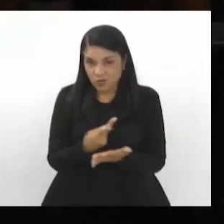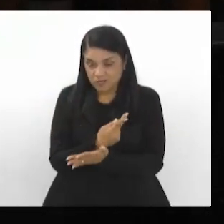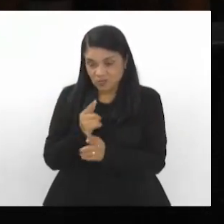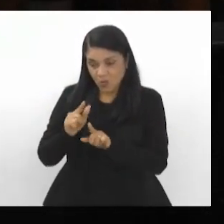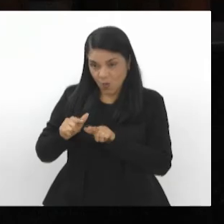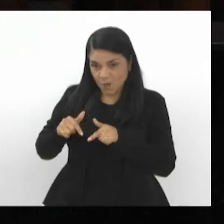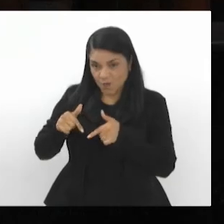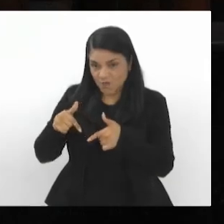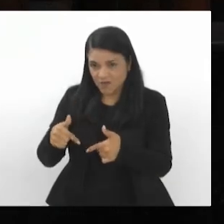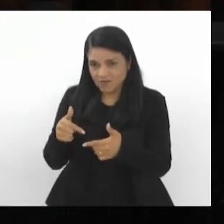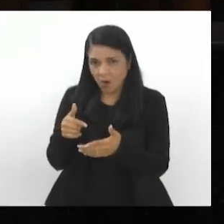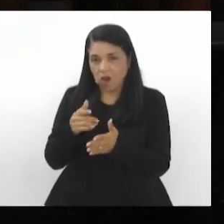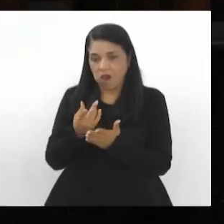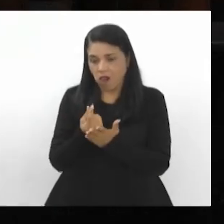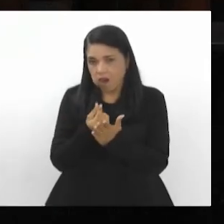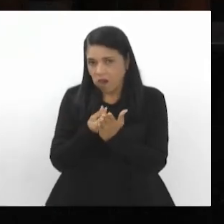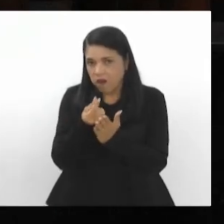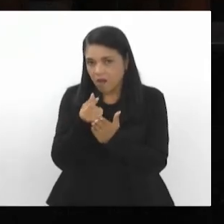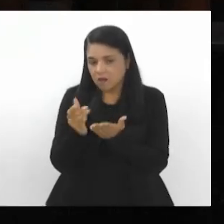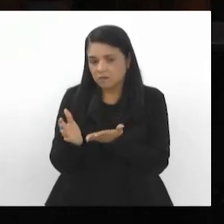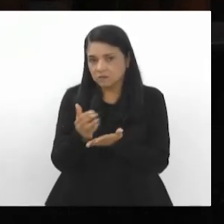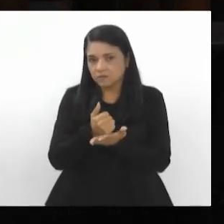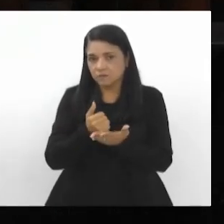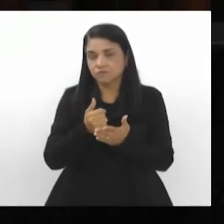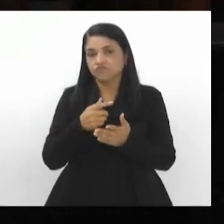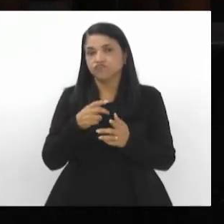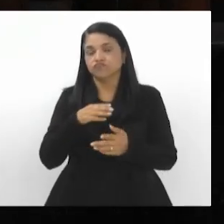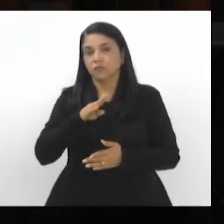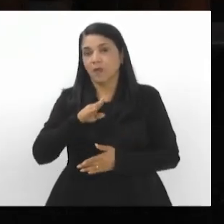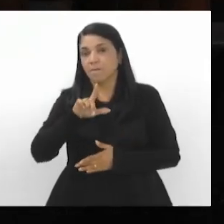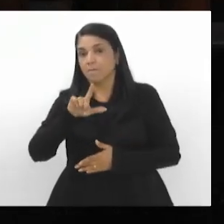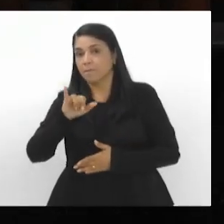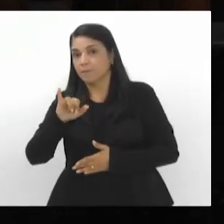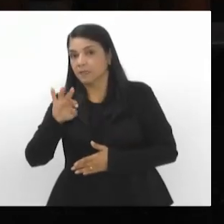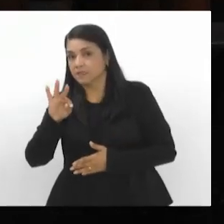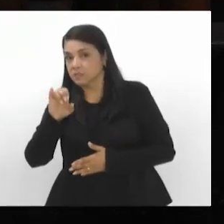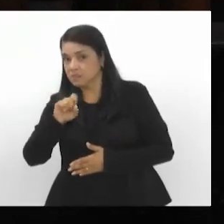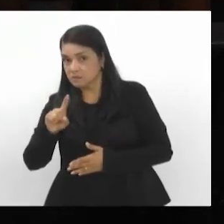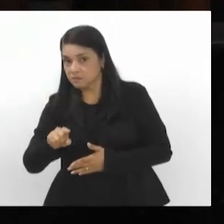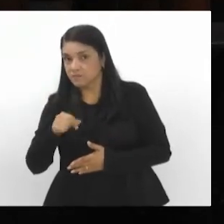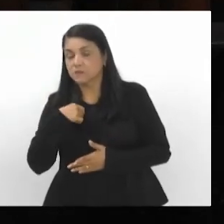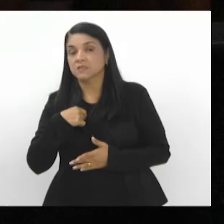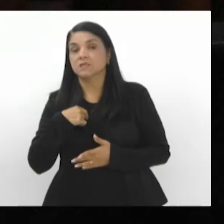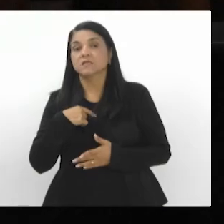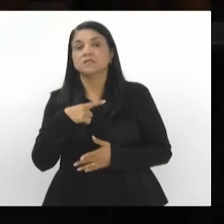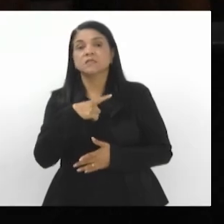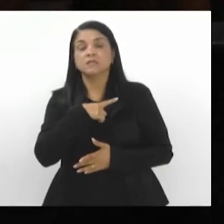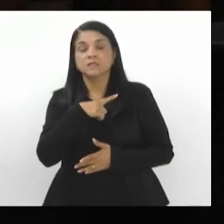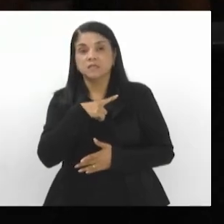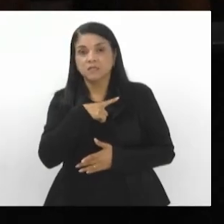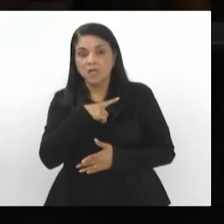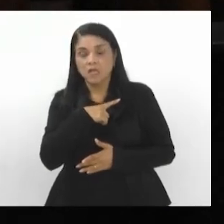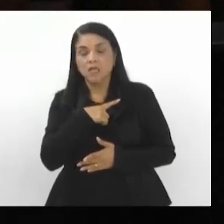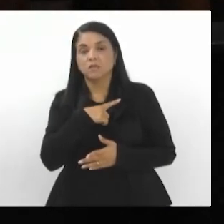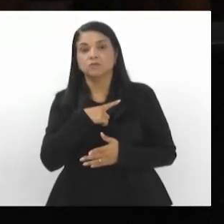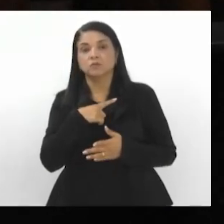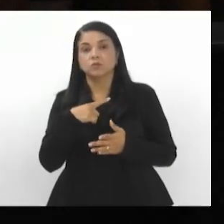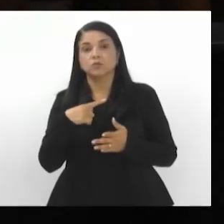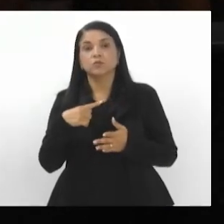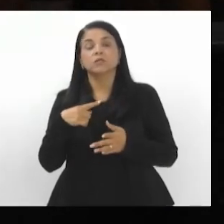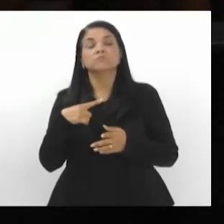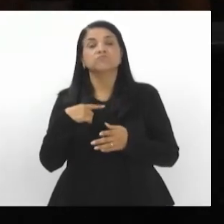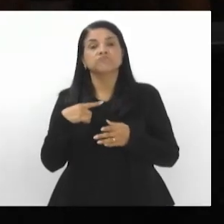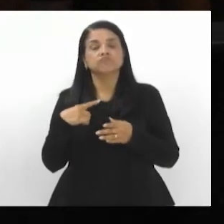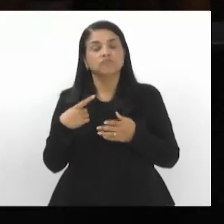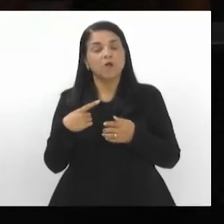operação caça-níquel na cidade do Rio de Janeiro e em outros municípios, tem a anuência, a conivência, a complacência do